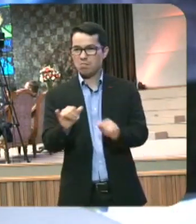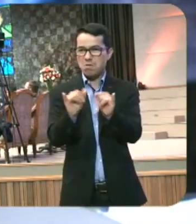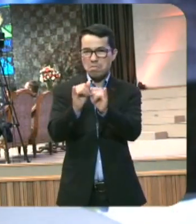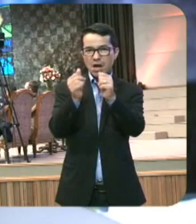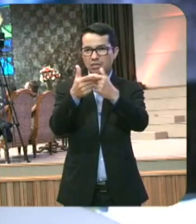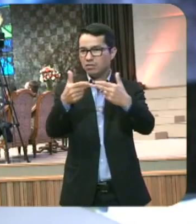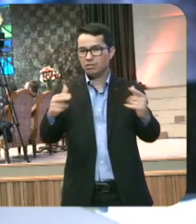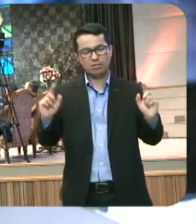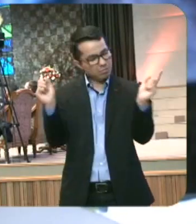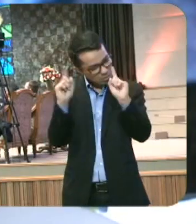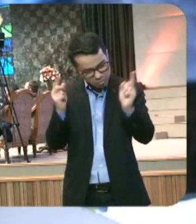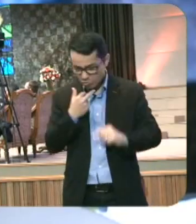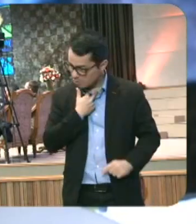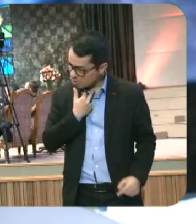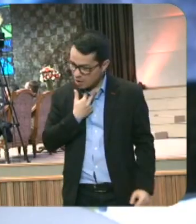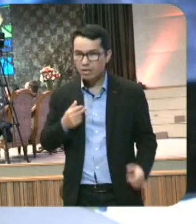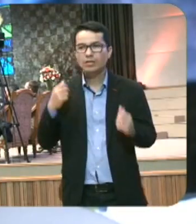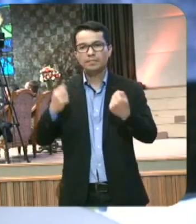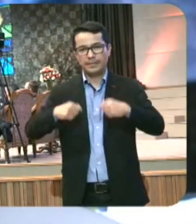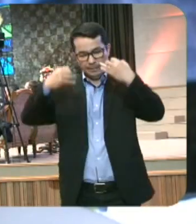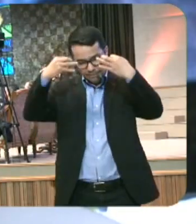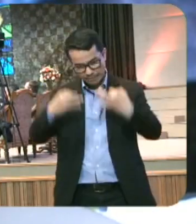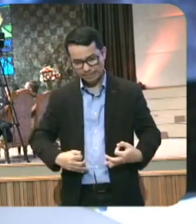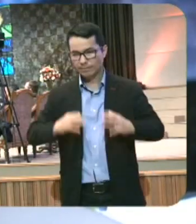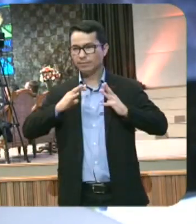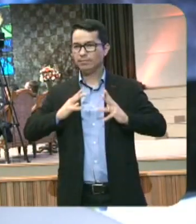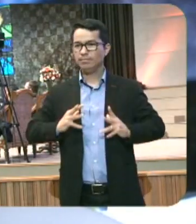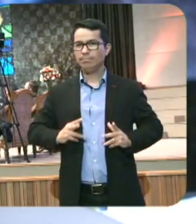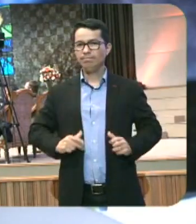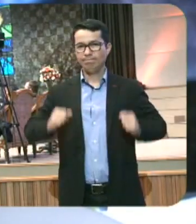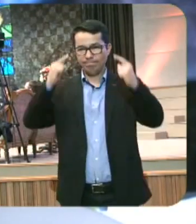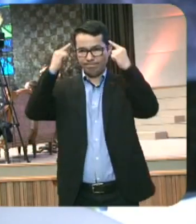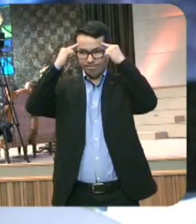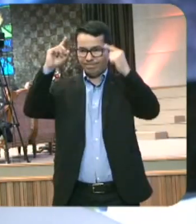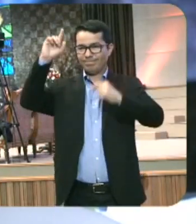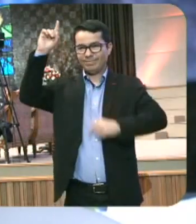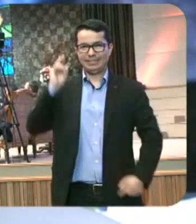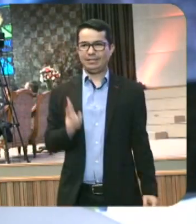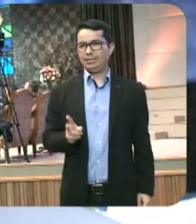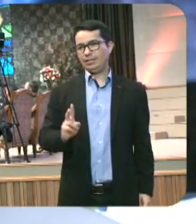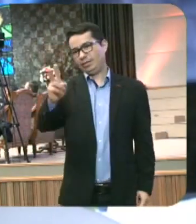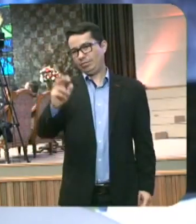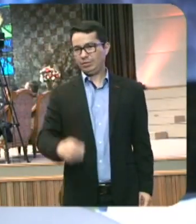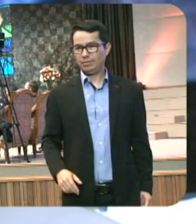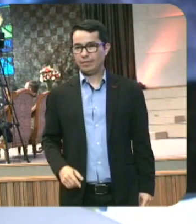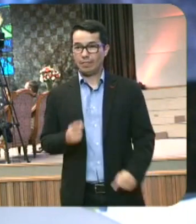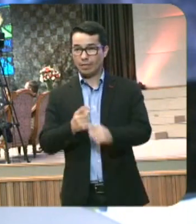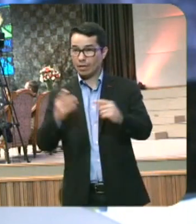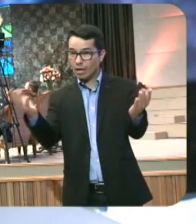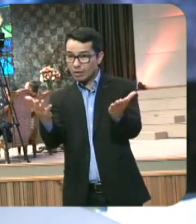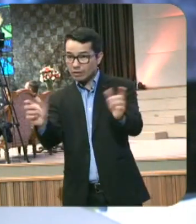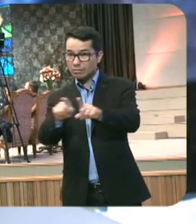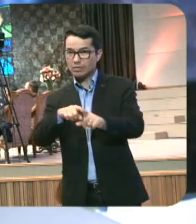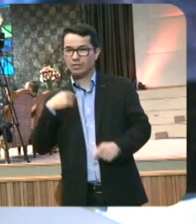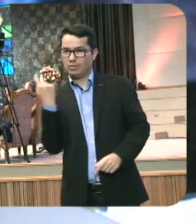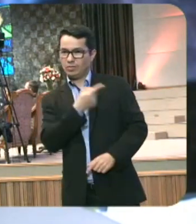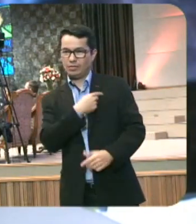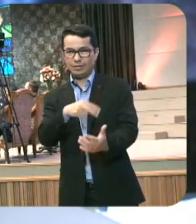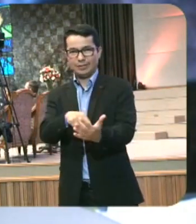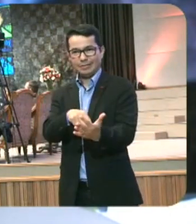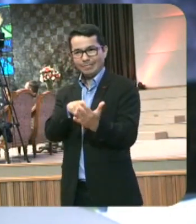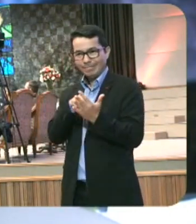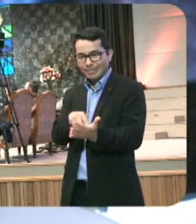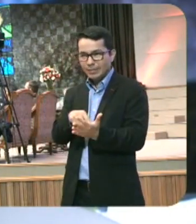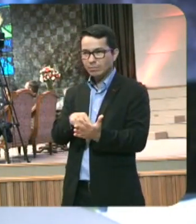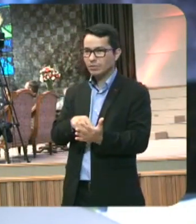para a nossa vida. E na medida em que a gente começa a viver isso, Deus